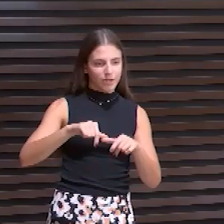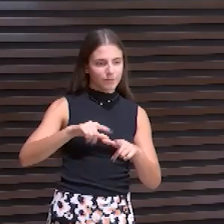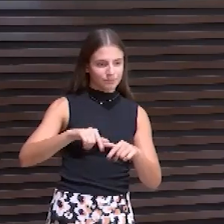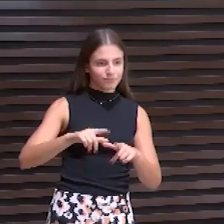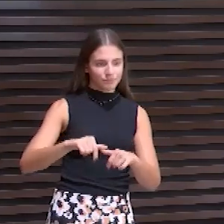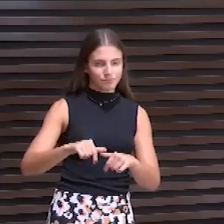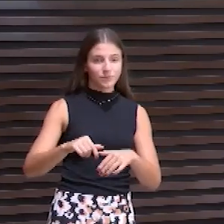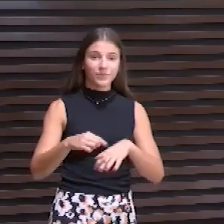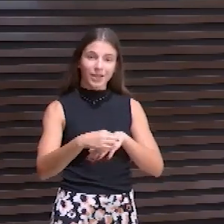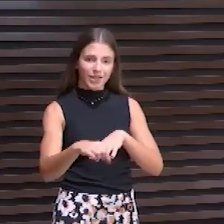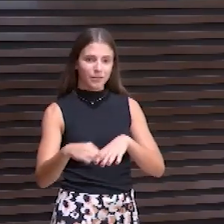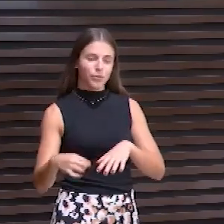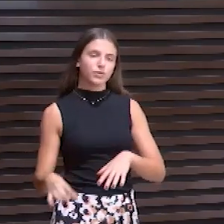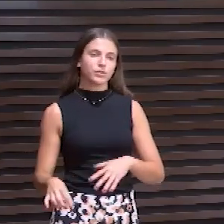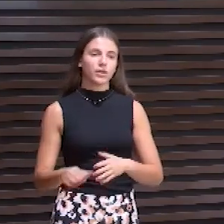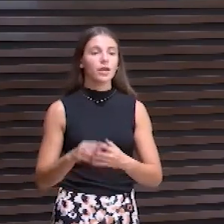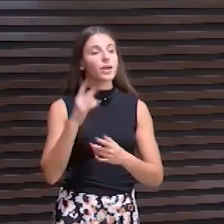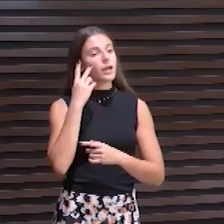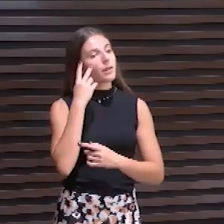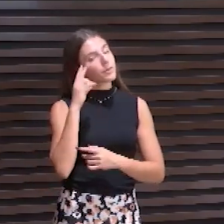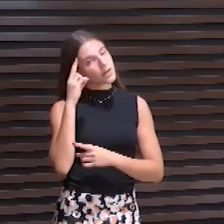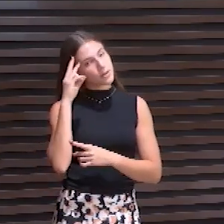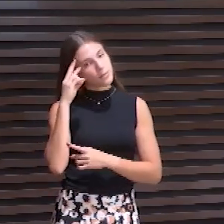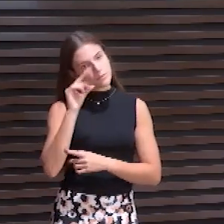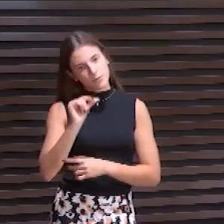E para a gente lembrar um pouquinho dessa história,